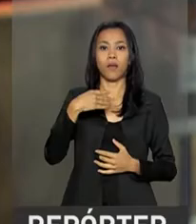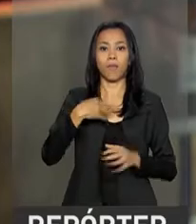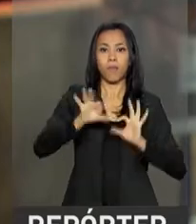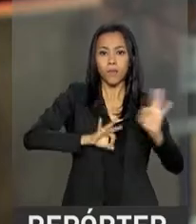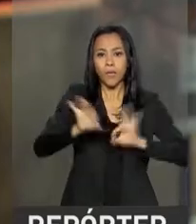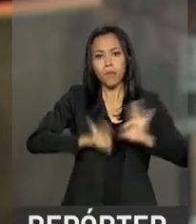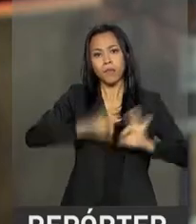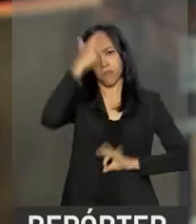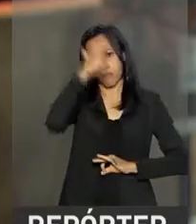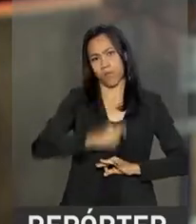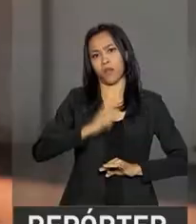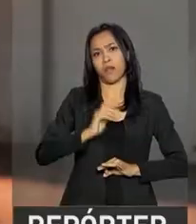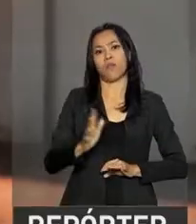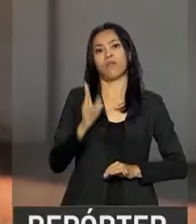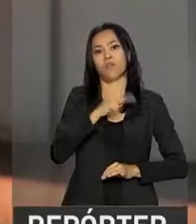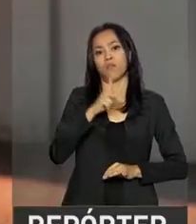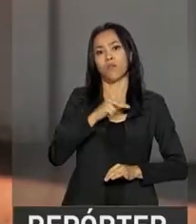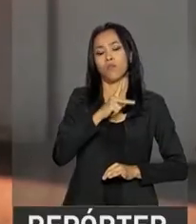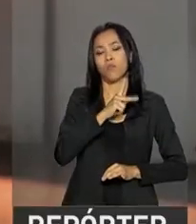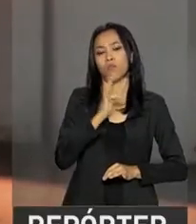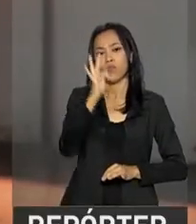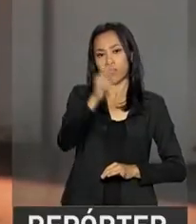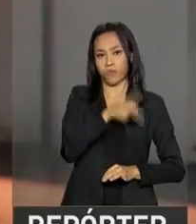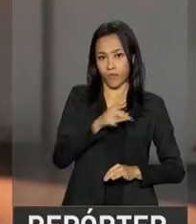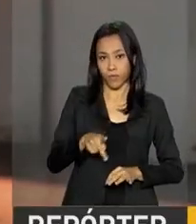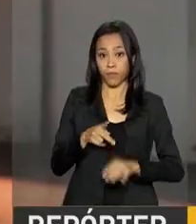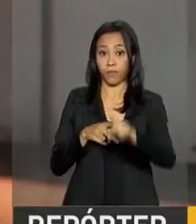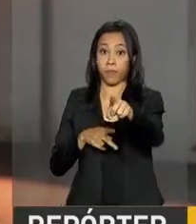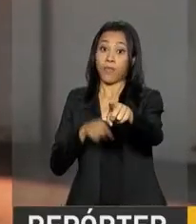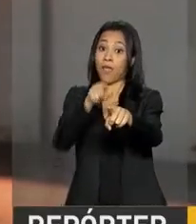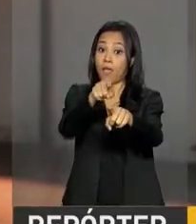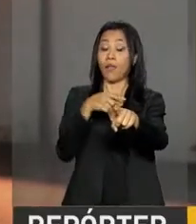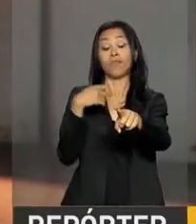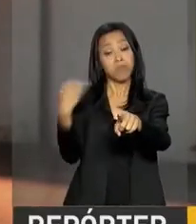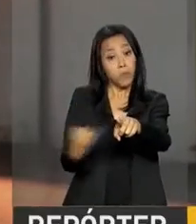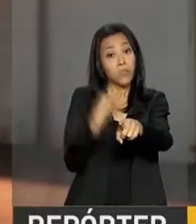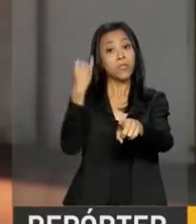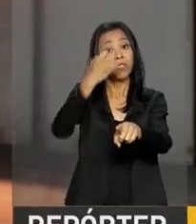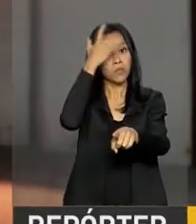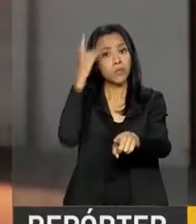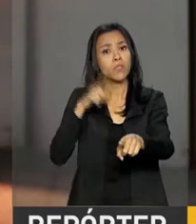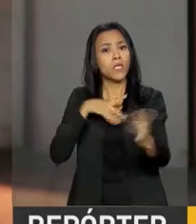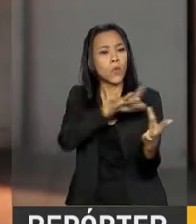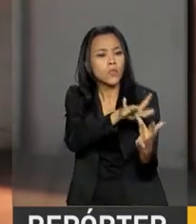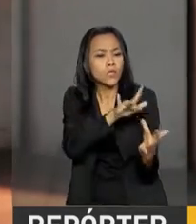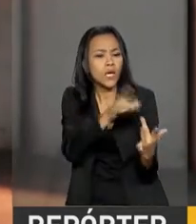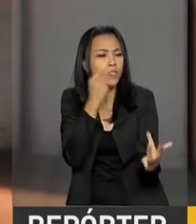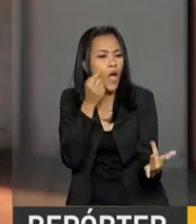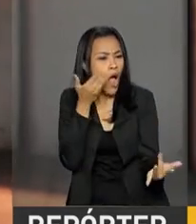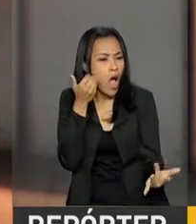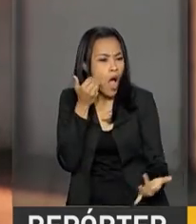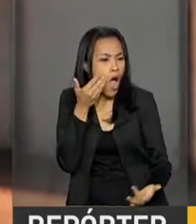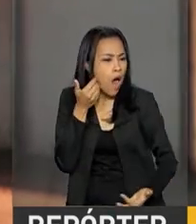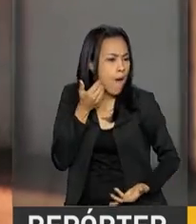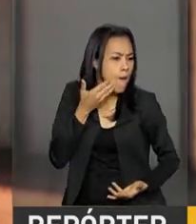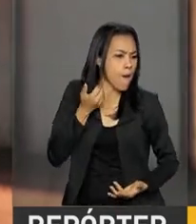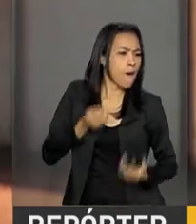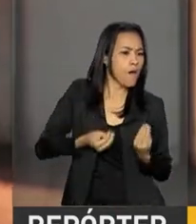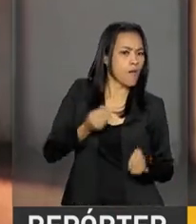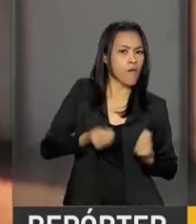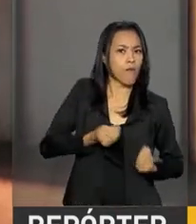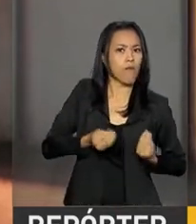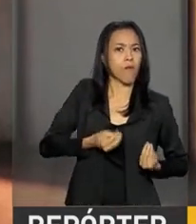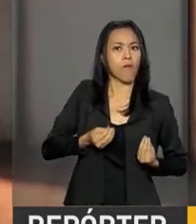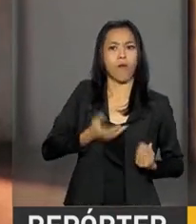melhor o professor é muito importante porque a pessoa ela realmente tem um contato com aquilo que ela vai ter trabalho e